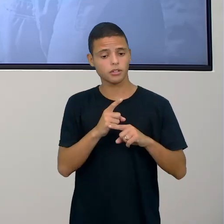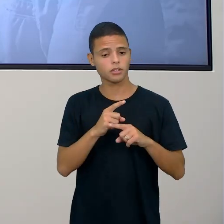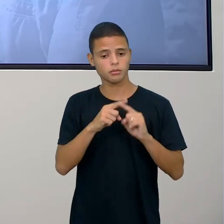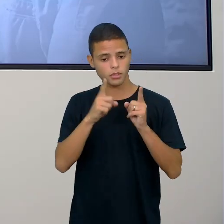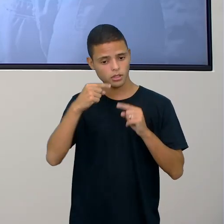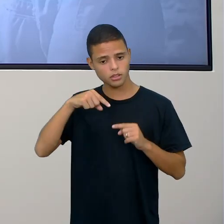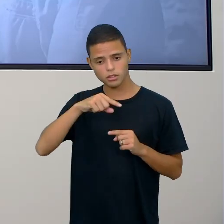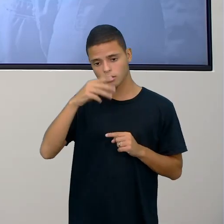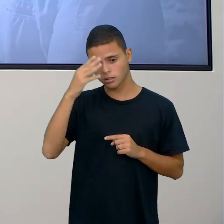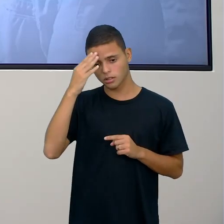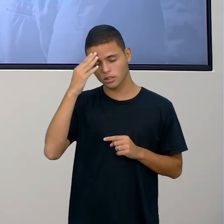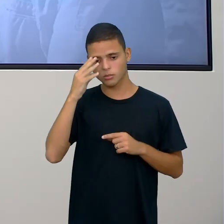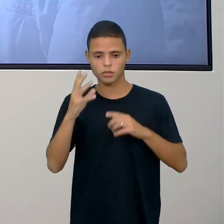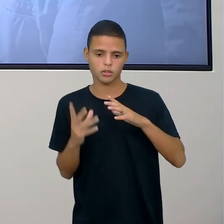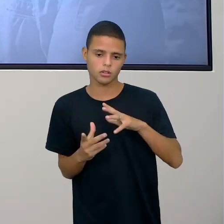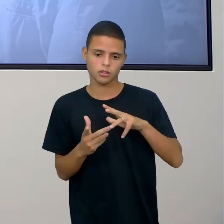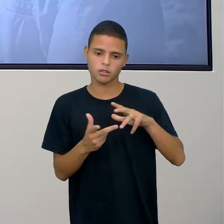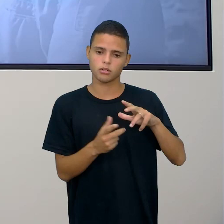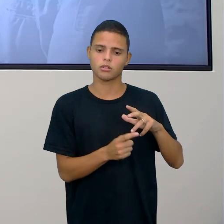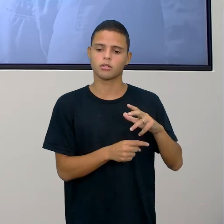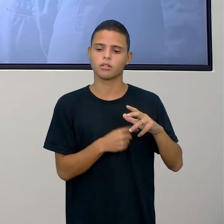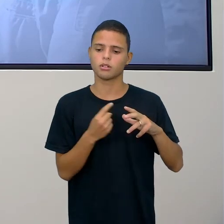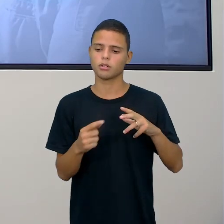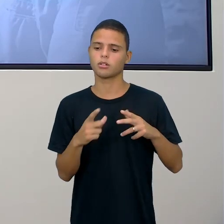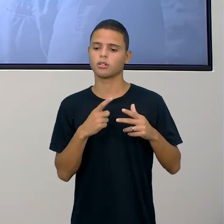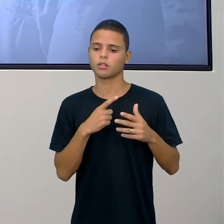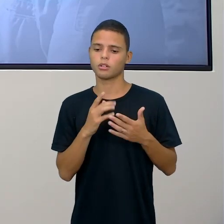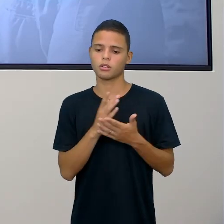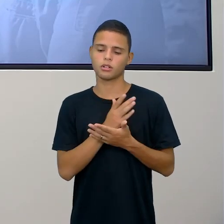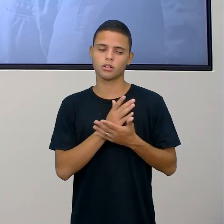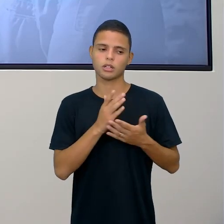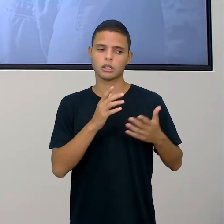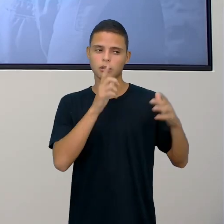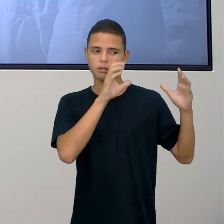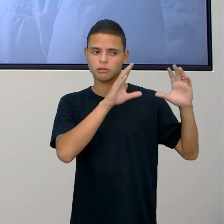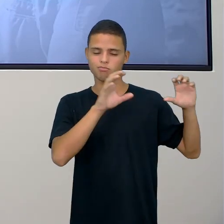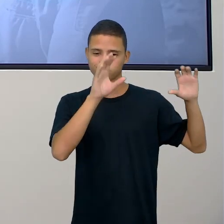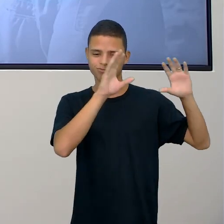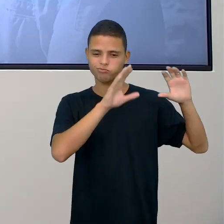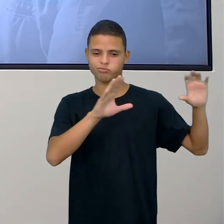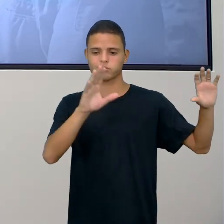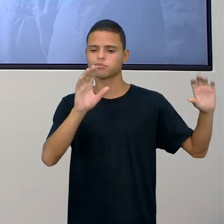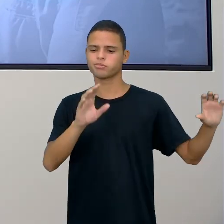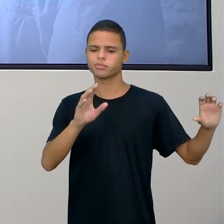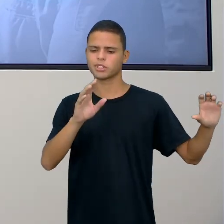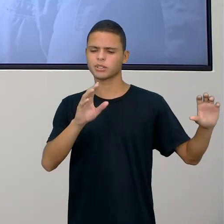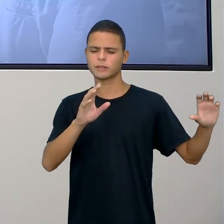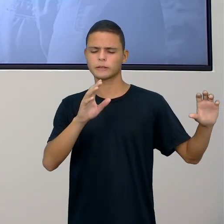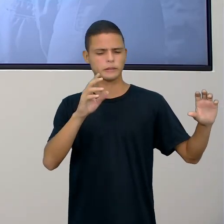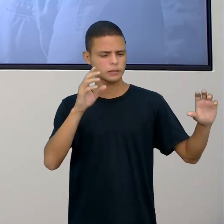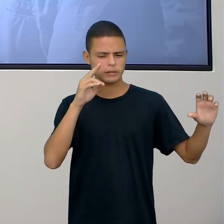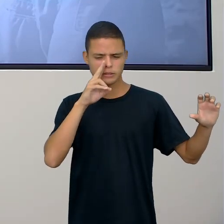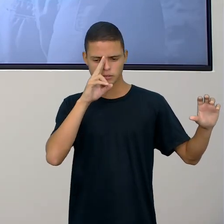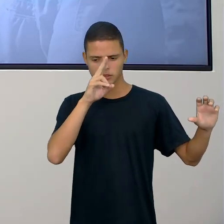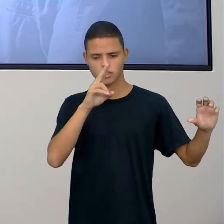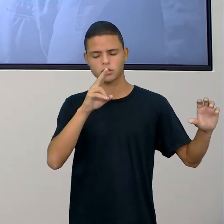existem climas que são tão hostis, tão áridos quanto o nosso sertão brasileiro,